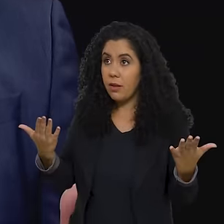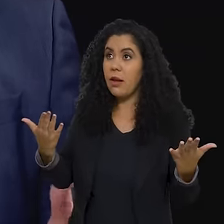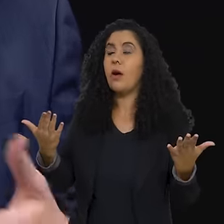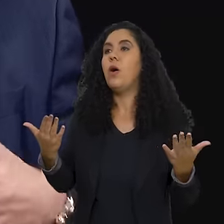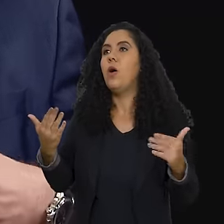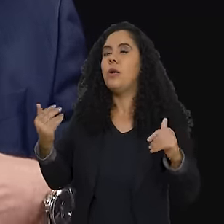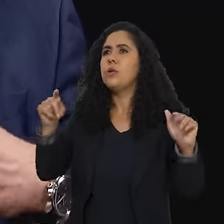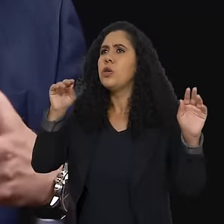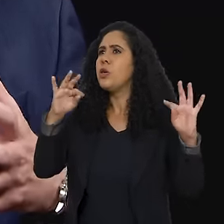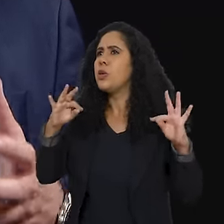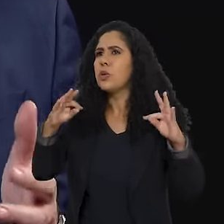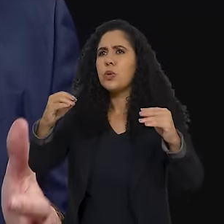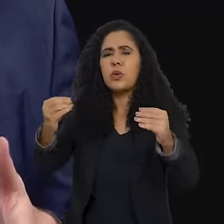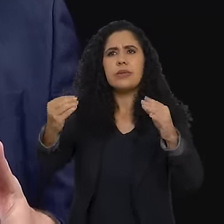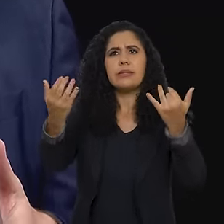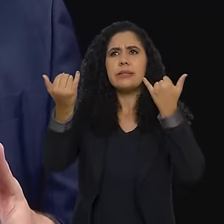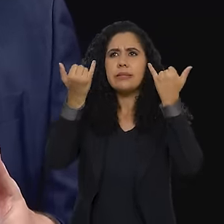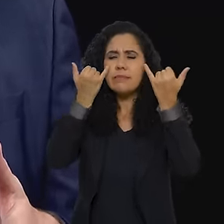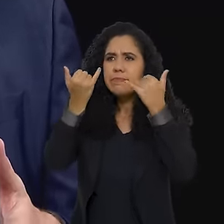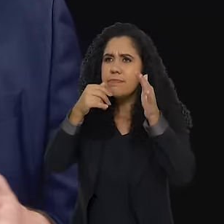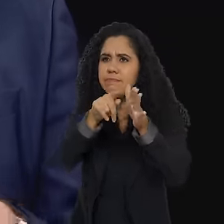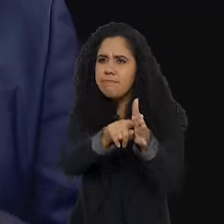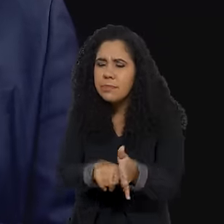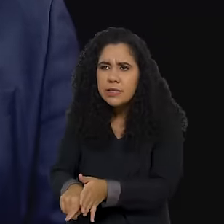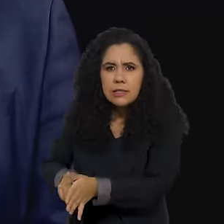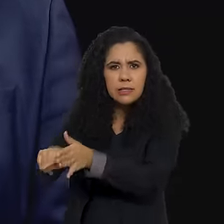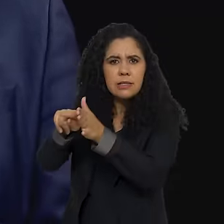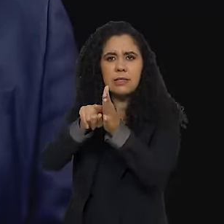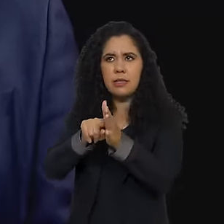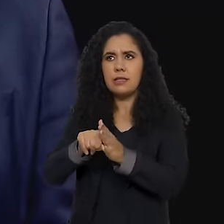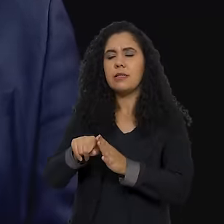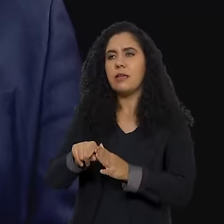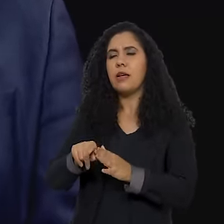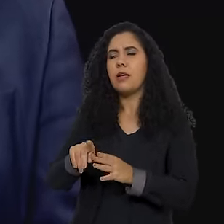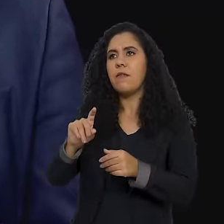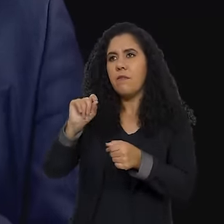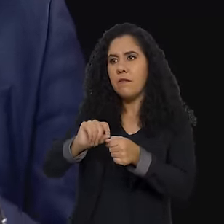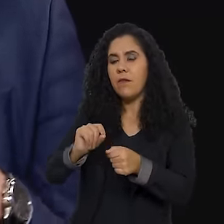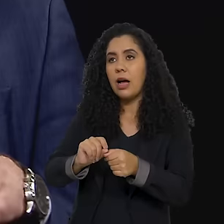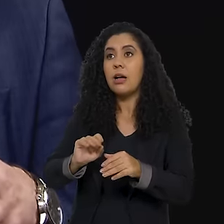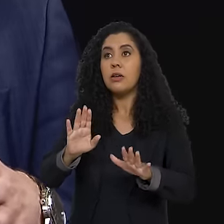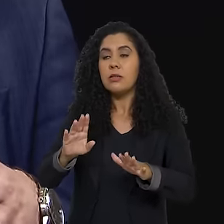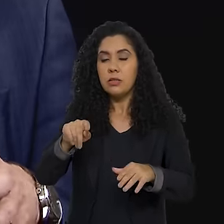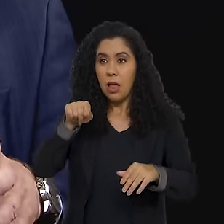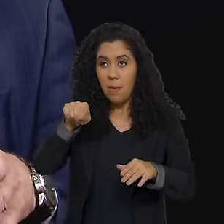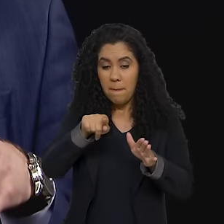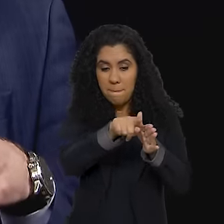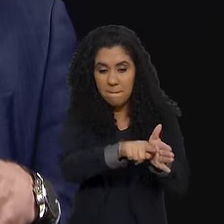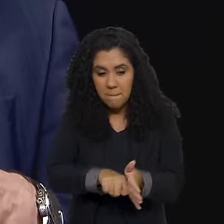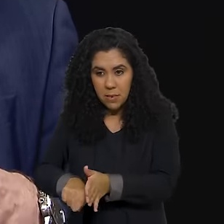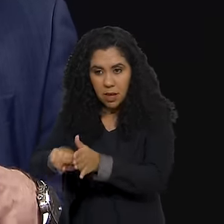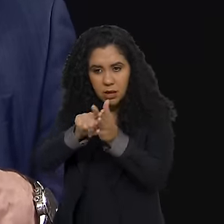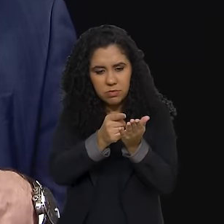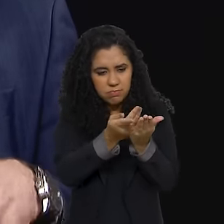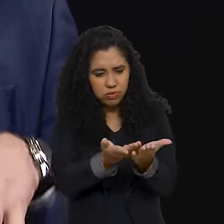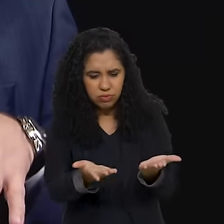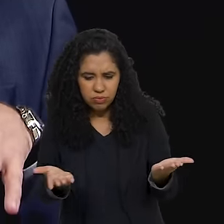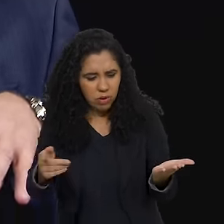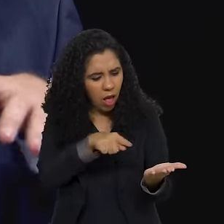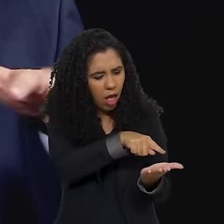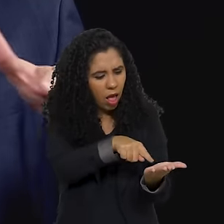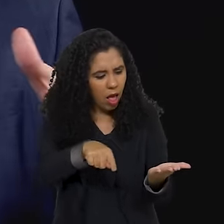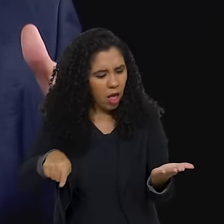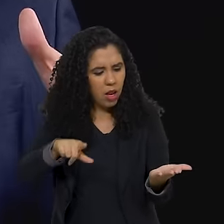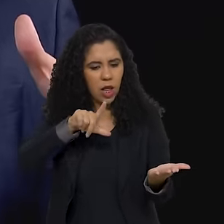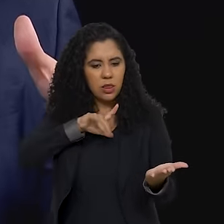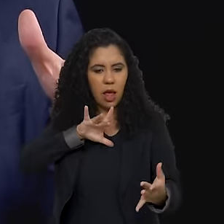todas as pesquisas, esses estudos que a BDI faz, primeiro elas estão sempre interligadas com